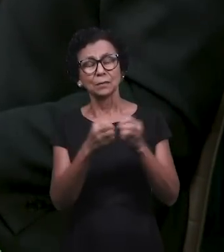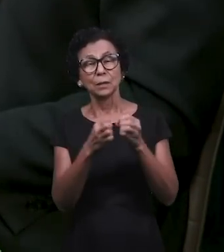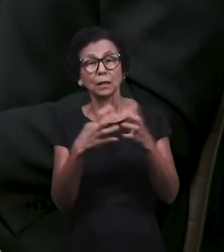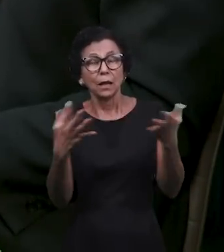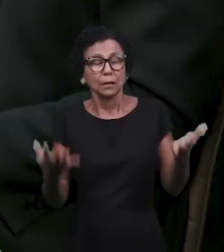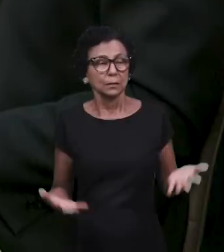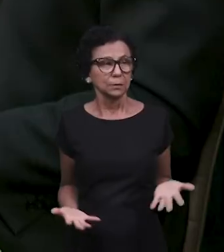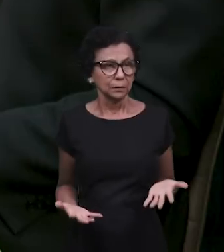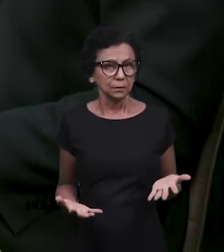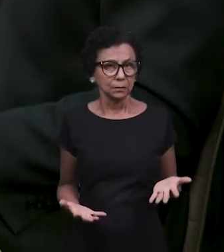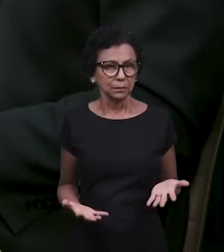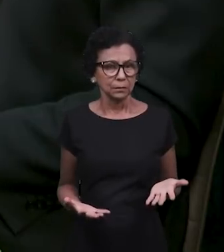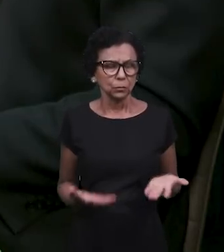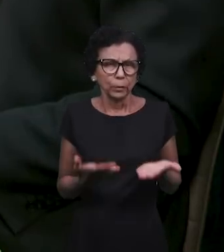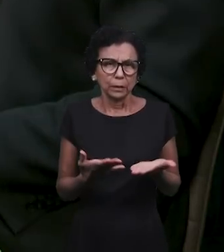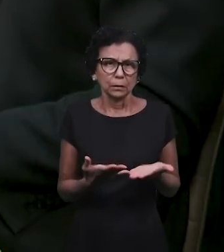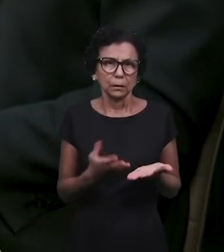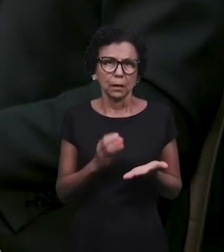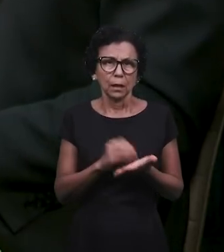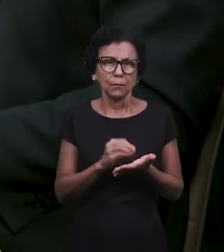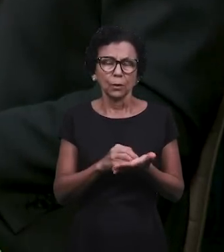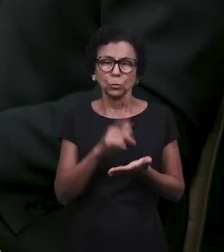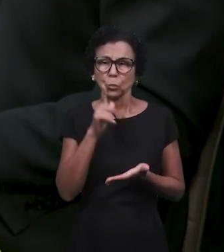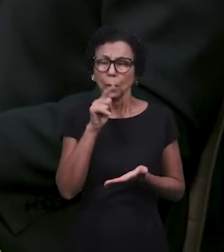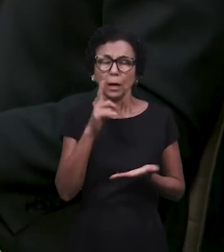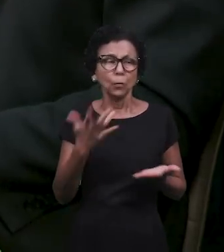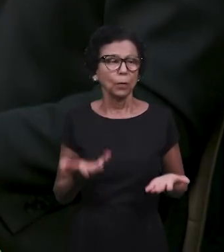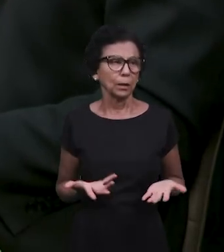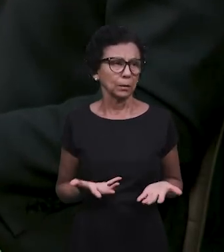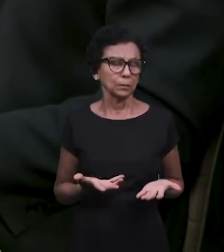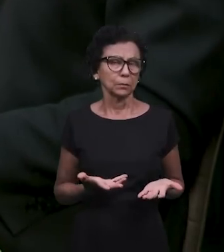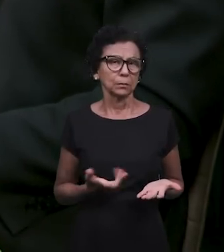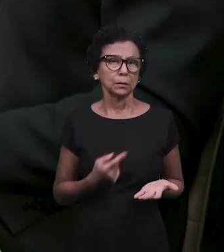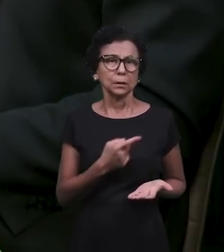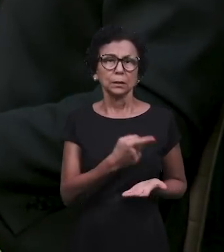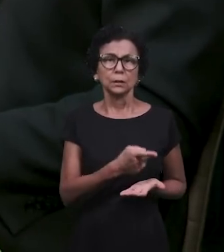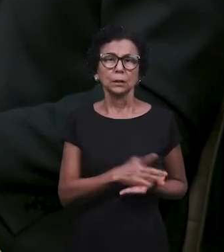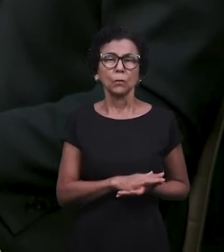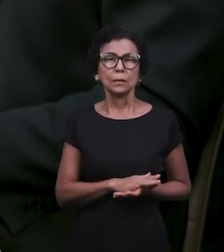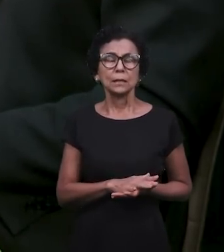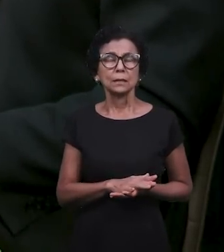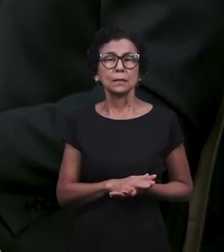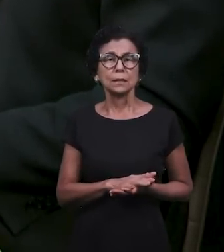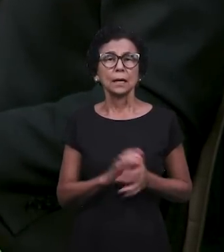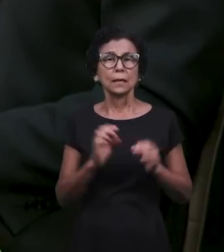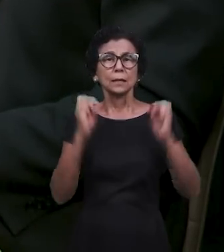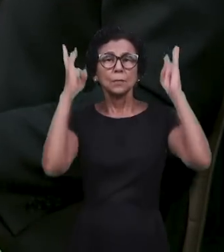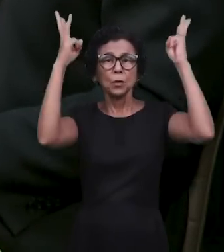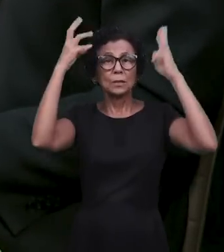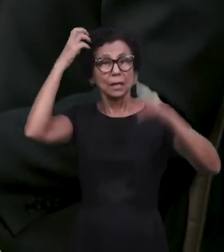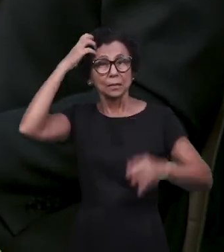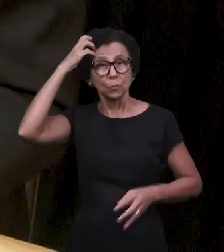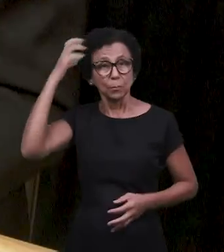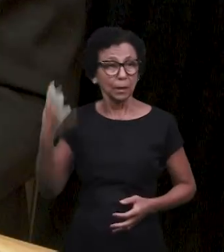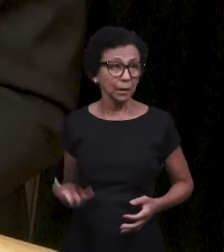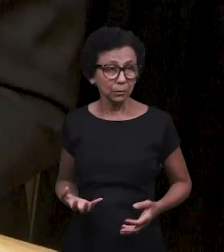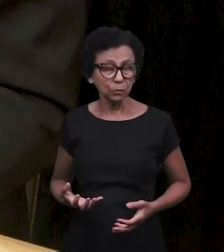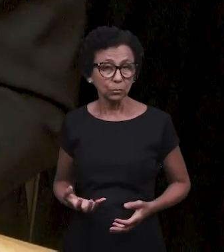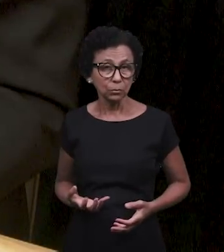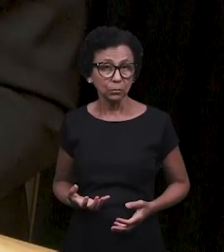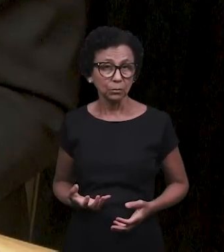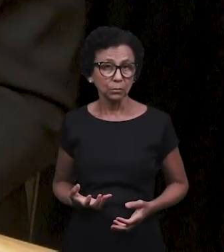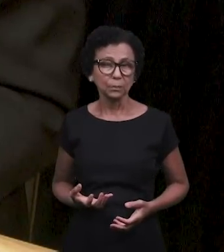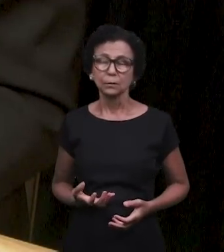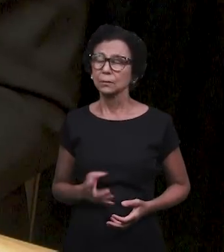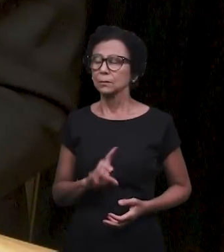matar Moisés. A culpa é do pastor, a culpa é do diácono, você quer botar a culpa no outro, é Moisés que é o culpado. Mas Deus